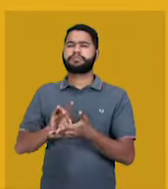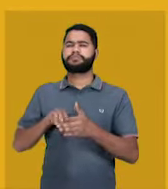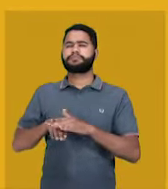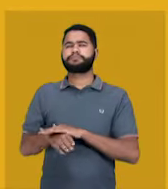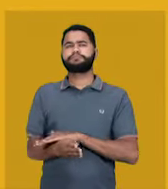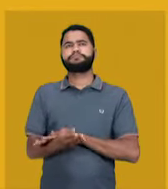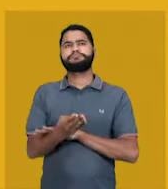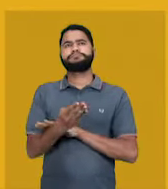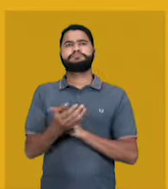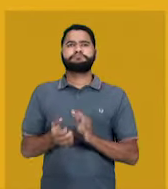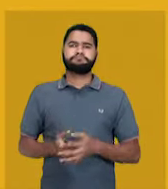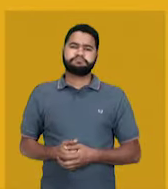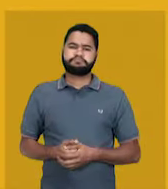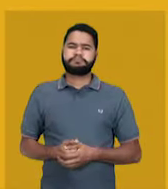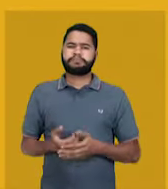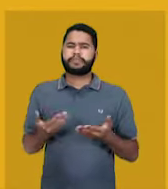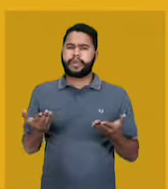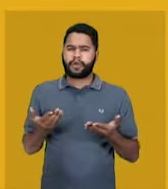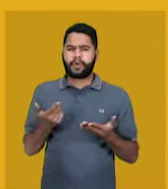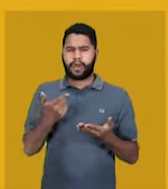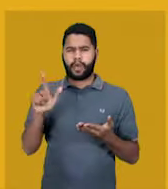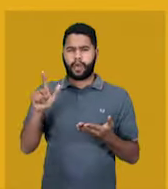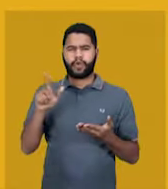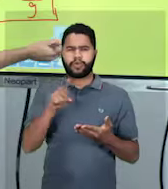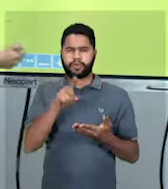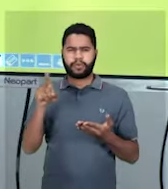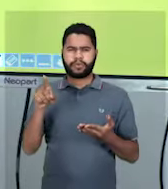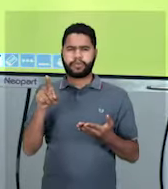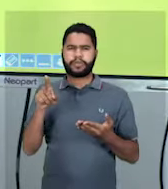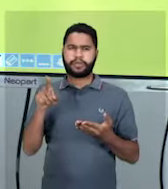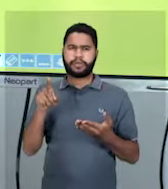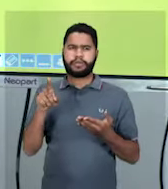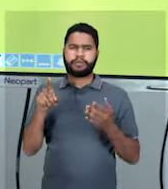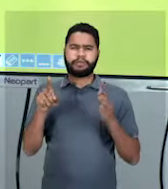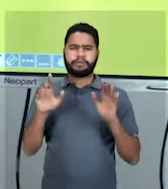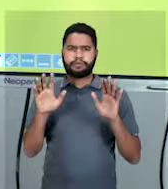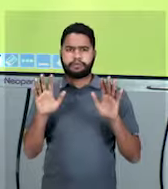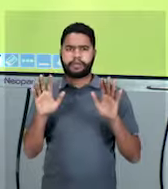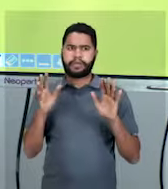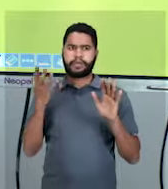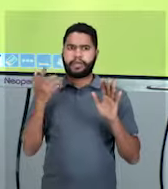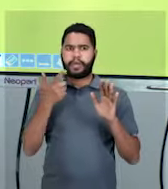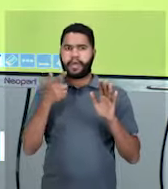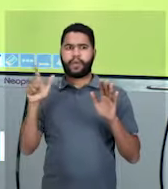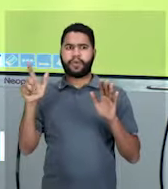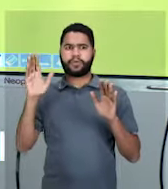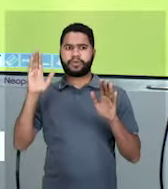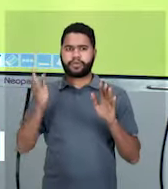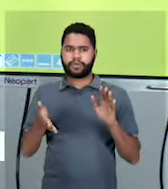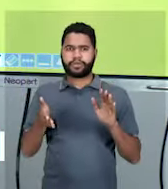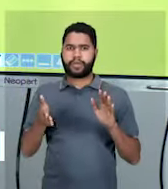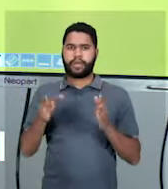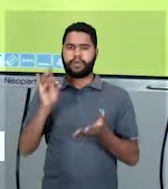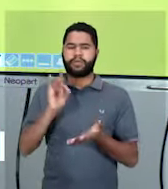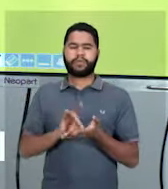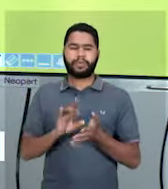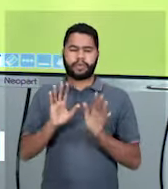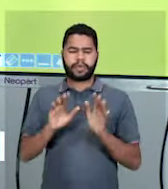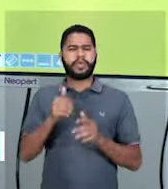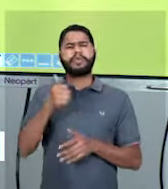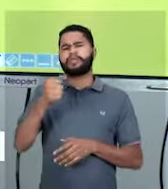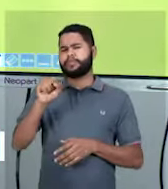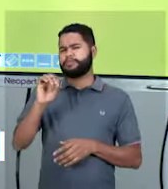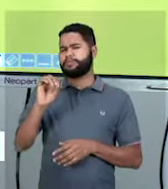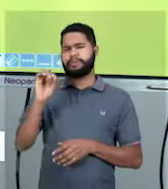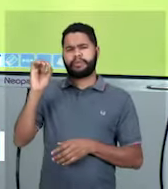seguinte. Não, vamos fazer a próxima aqui, para não antecipar muito, senão você vai querer fazer a próxima já no automático. 180 é muito